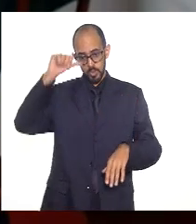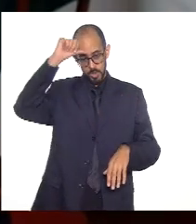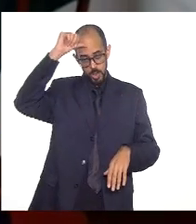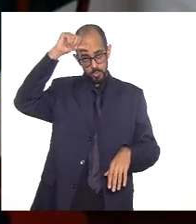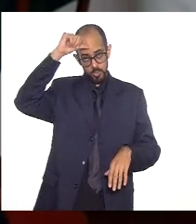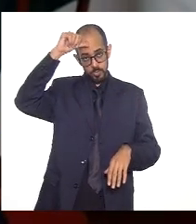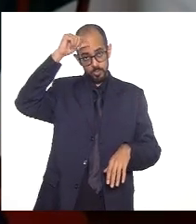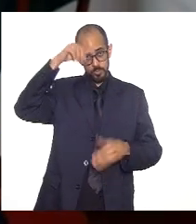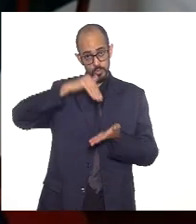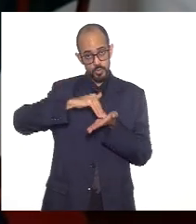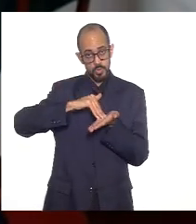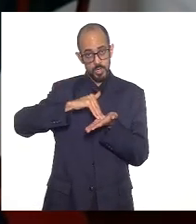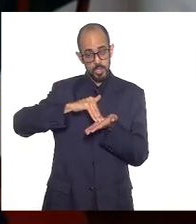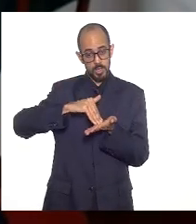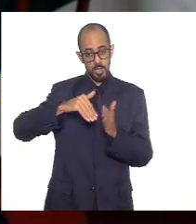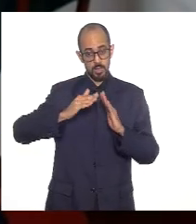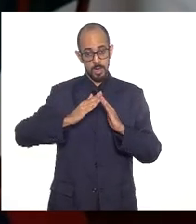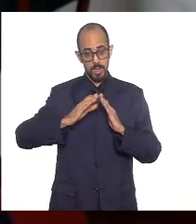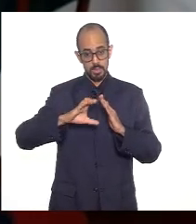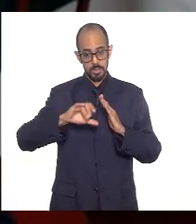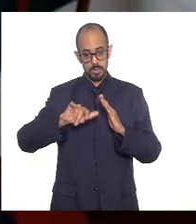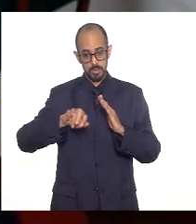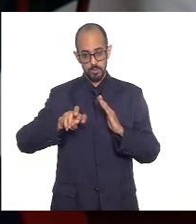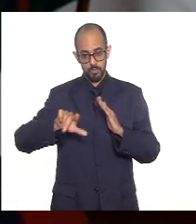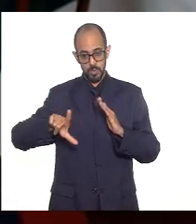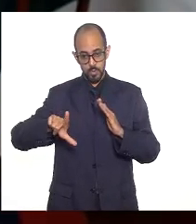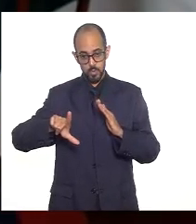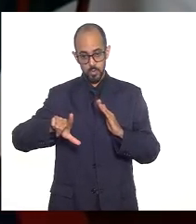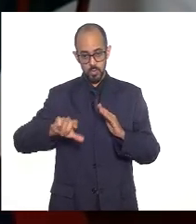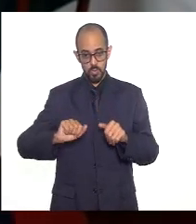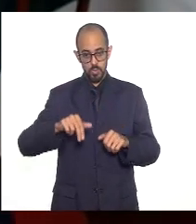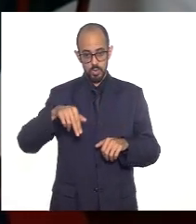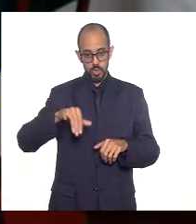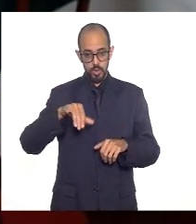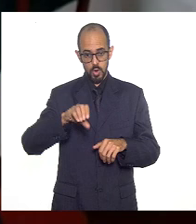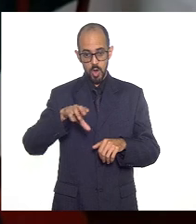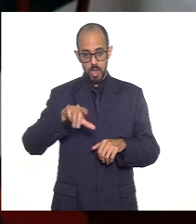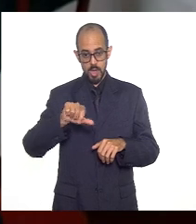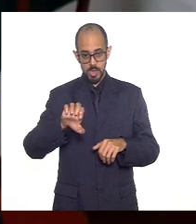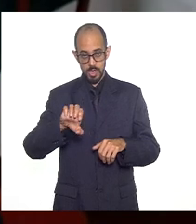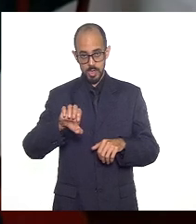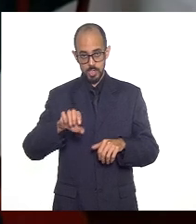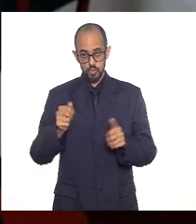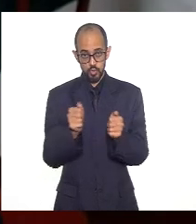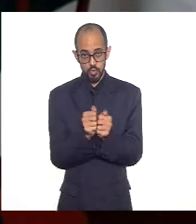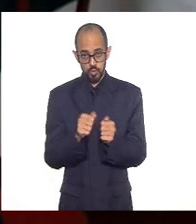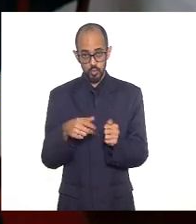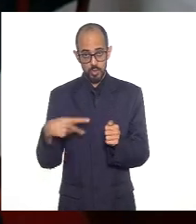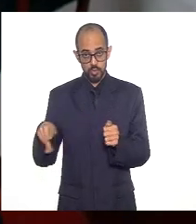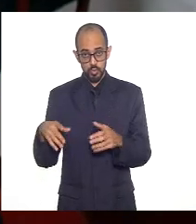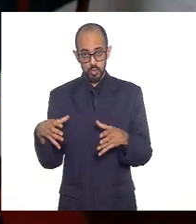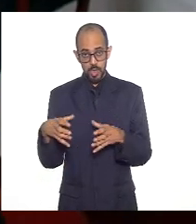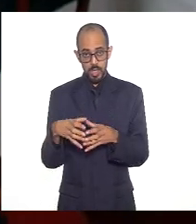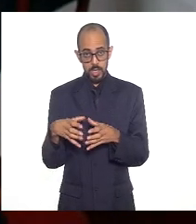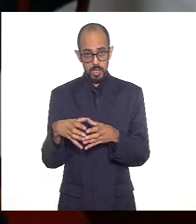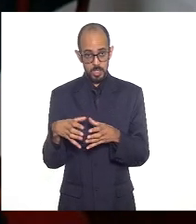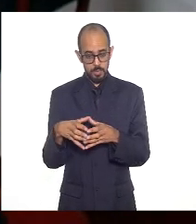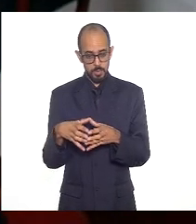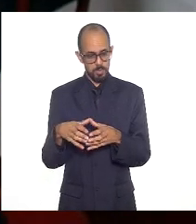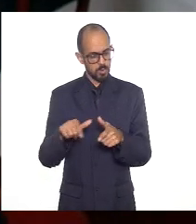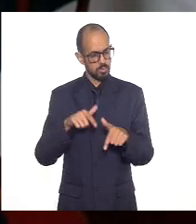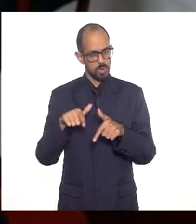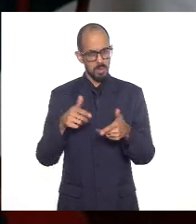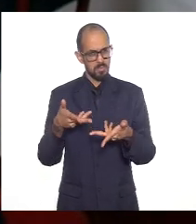o secretário da Casa Civil, Nicola Mitione, junto com a sua equipe, pelo trabalho magnífico que